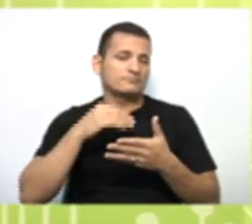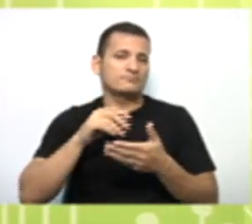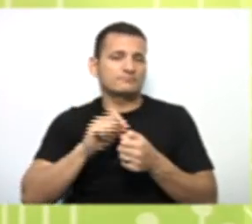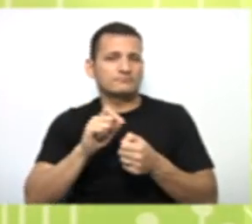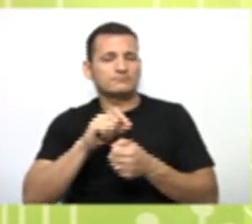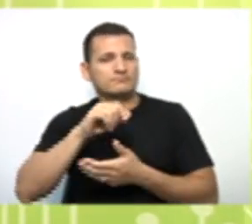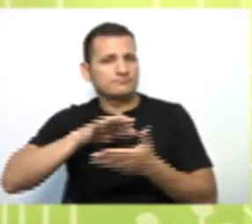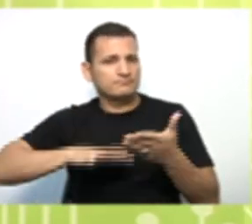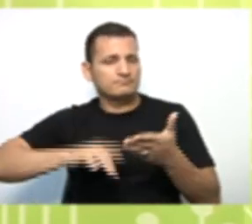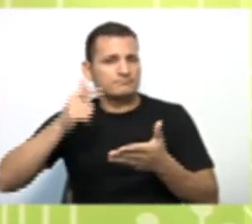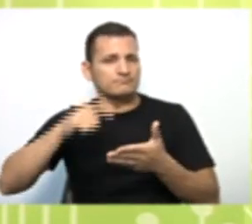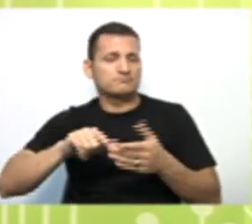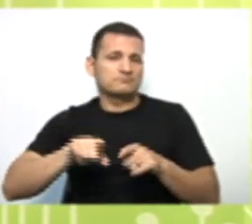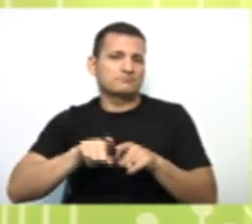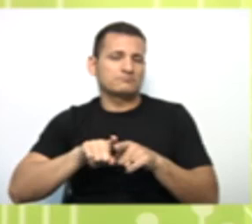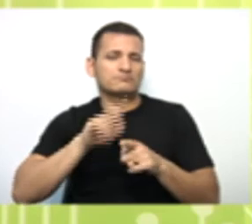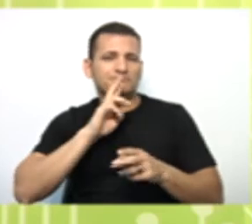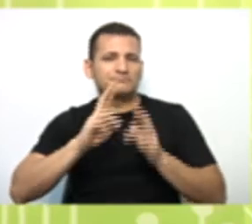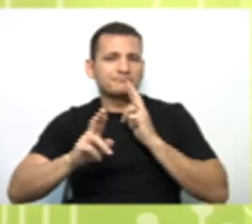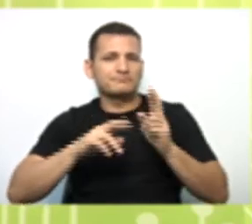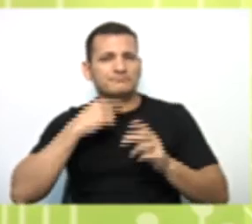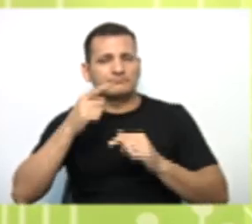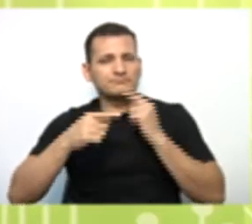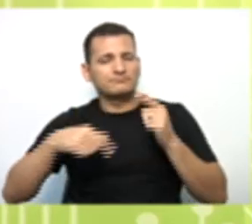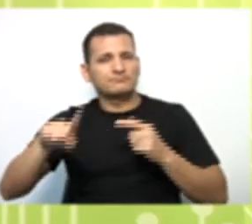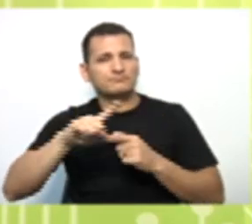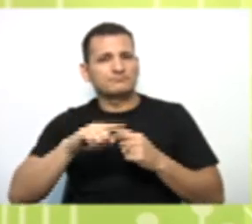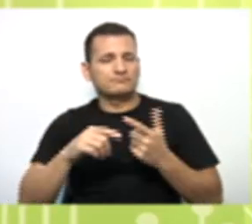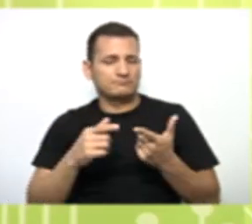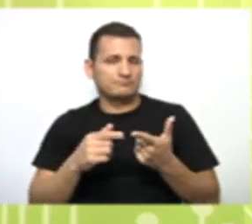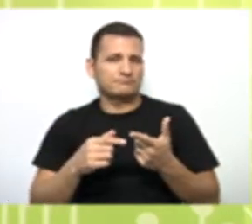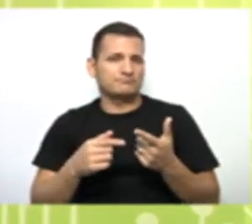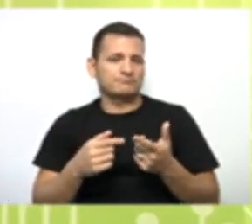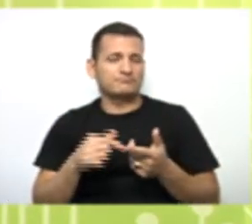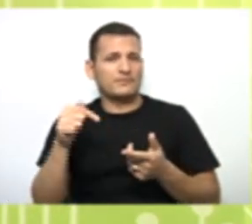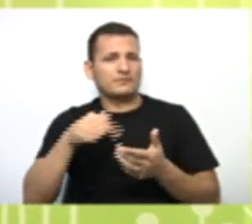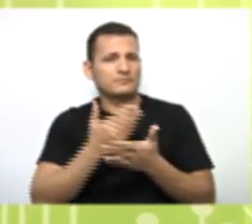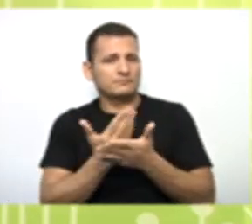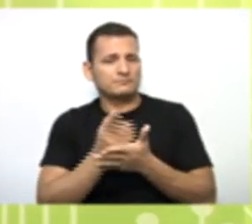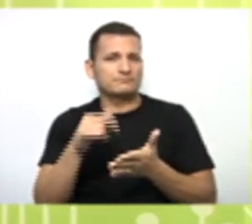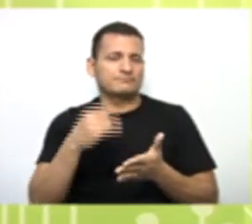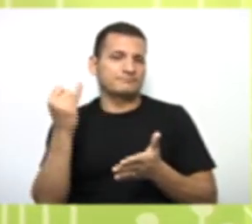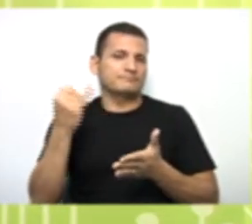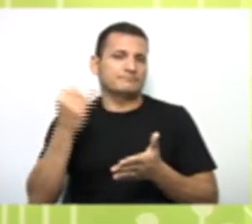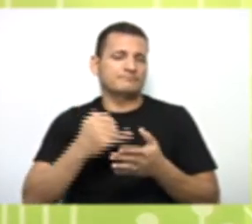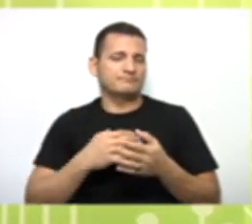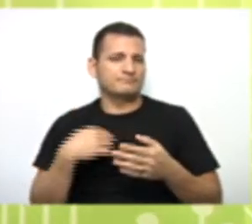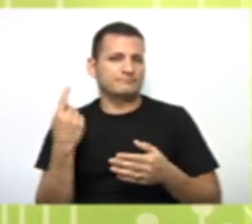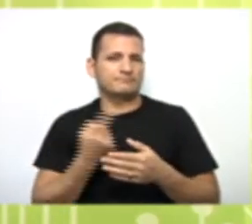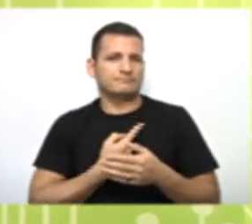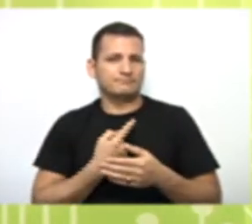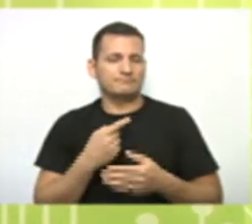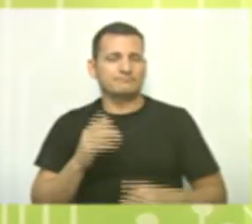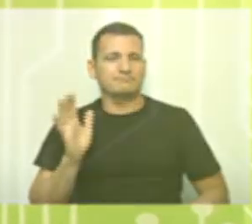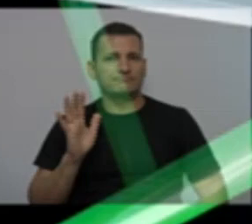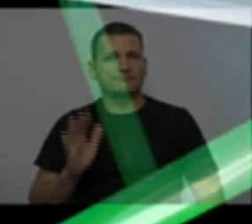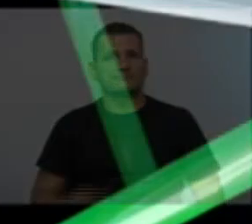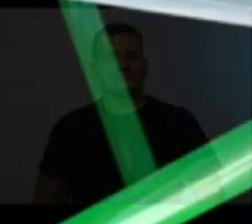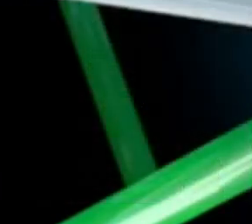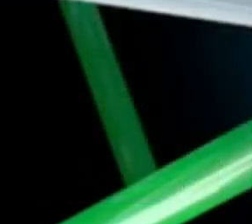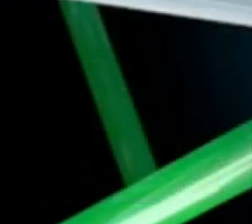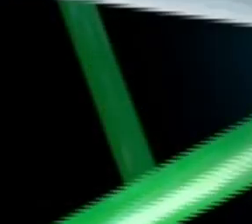e tirar as dúvidas de vocês. Mandem bala, porque essa aula é muito importante para todos nós. Até mais.